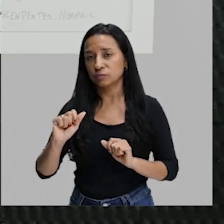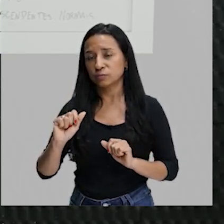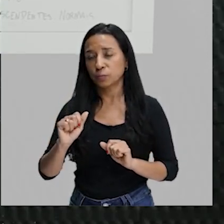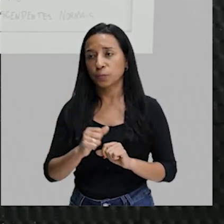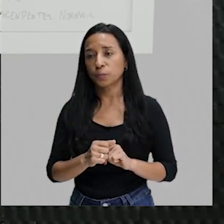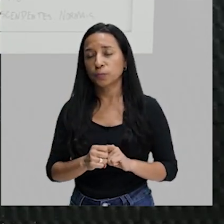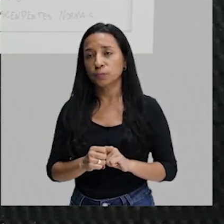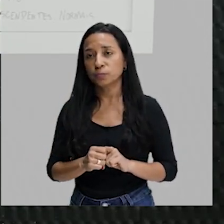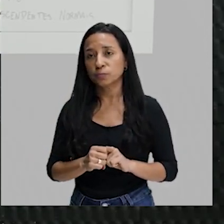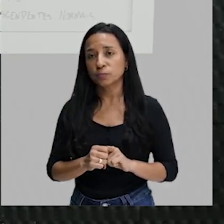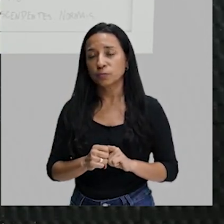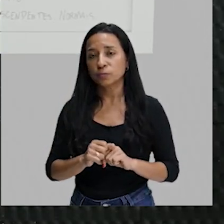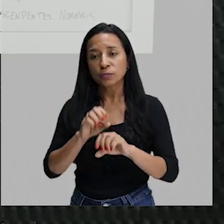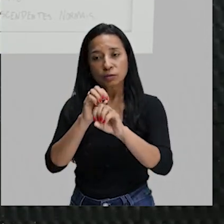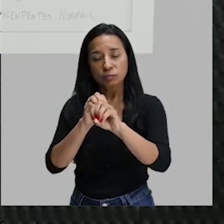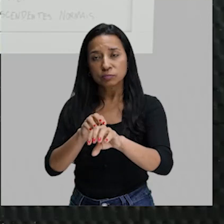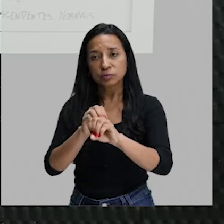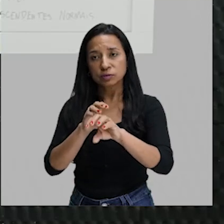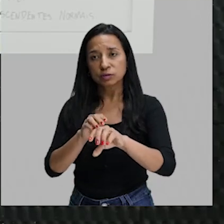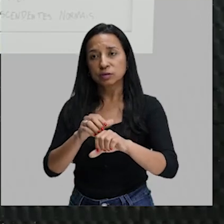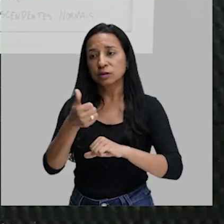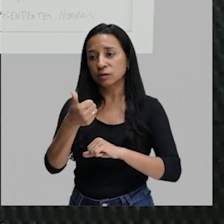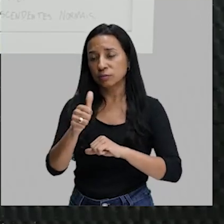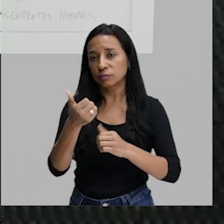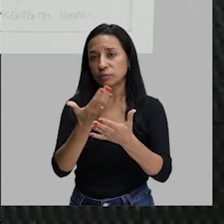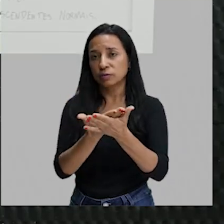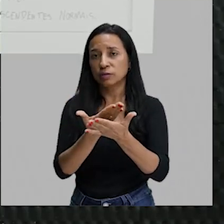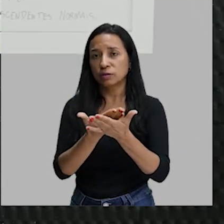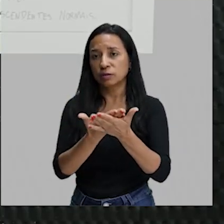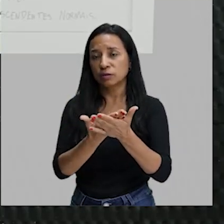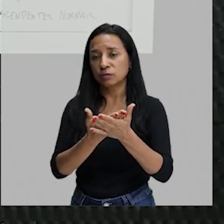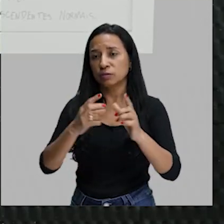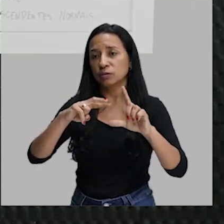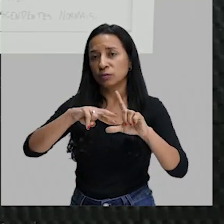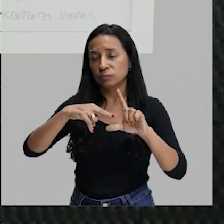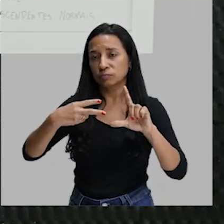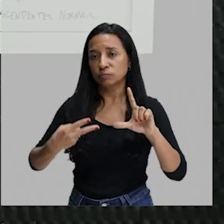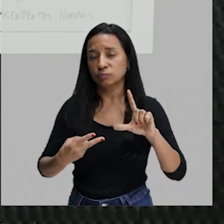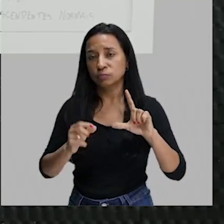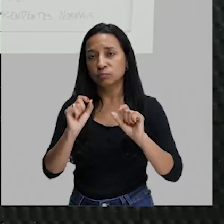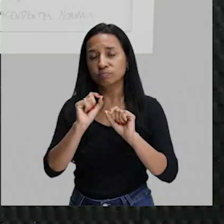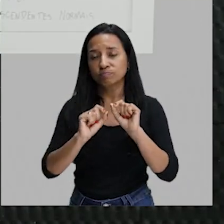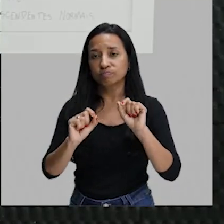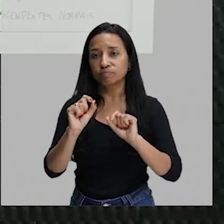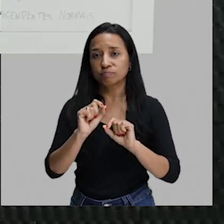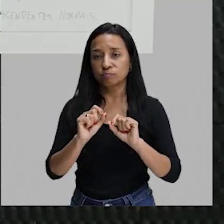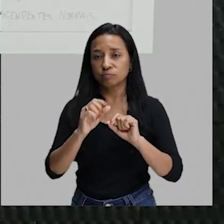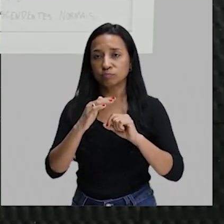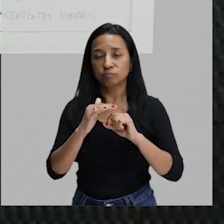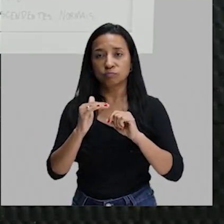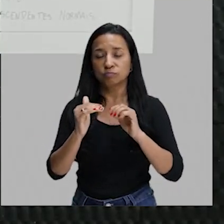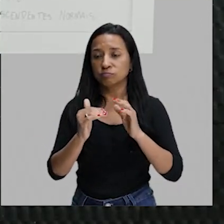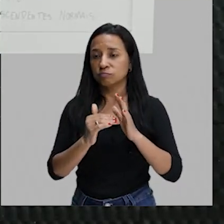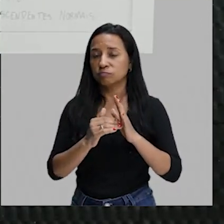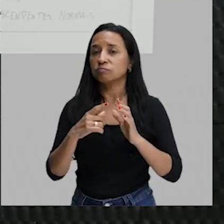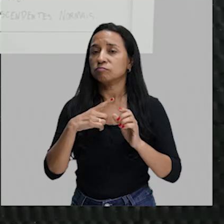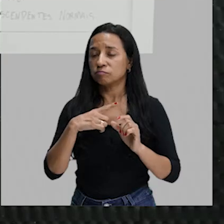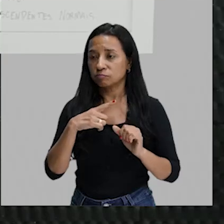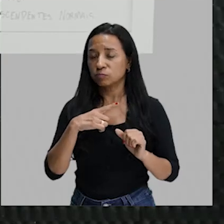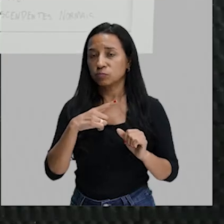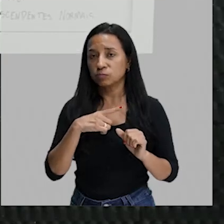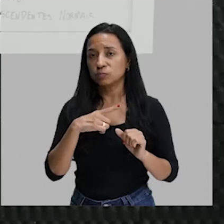Então, eu ensinei para vocês na primeira aula sobre heredograma que toda vez que eu